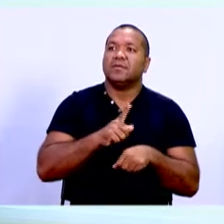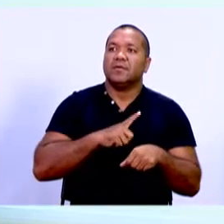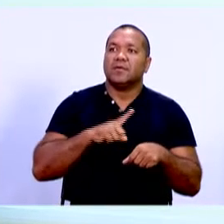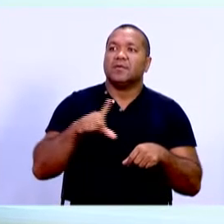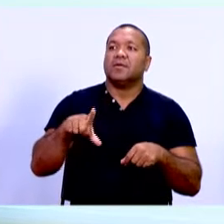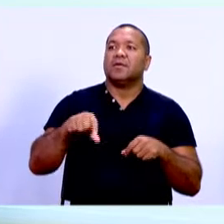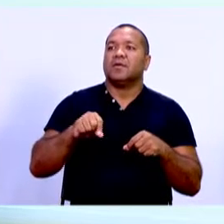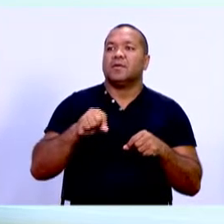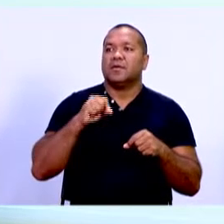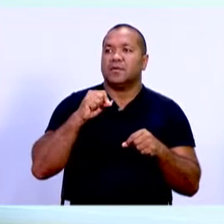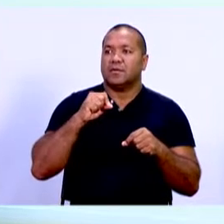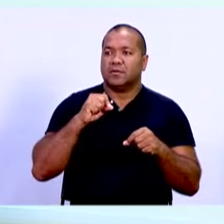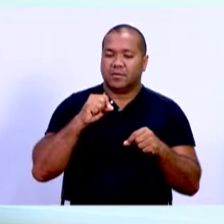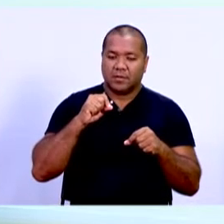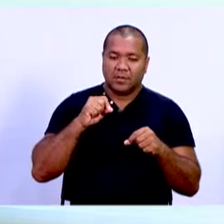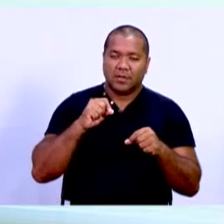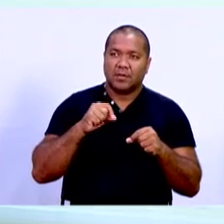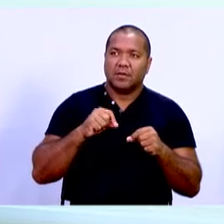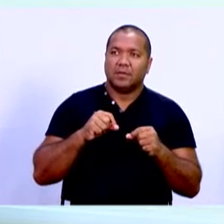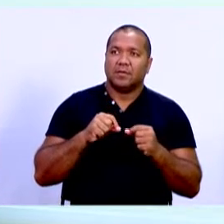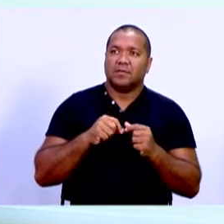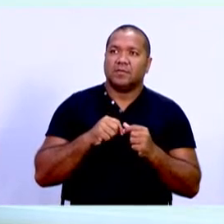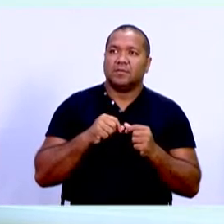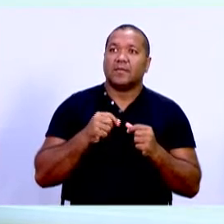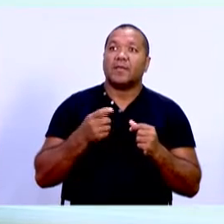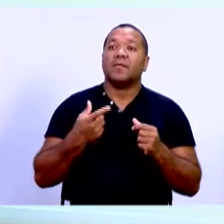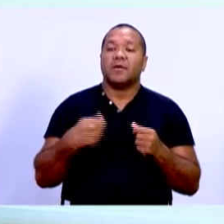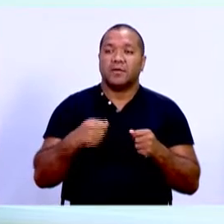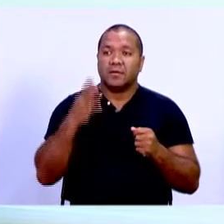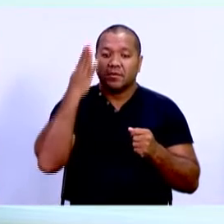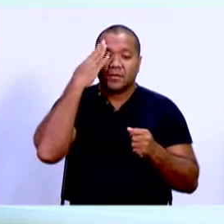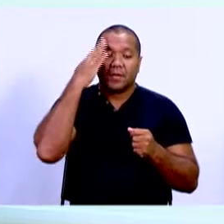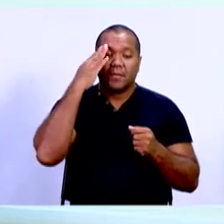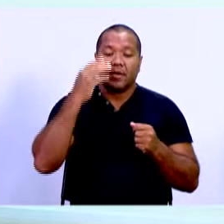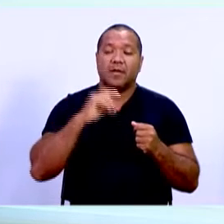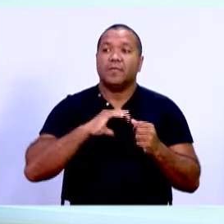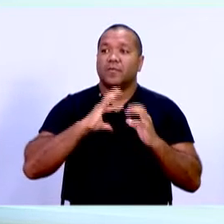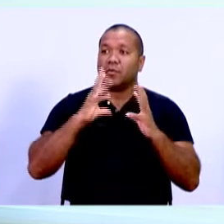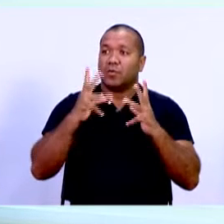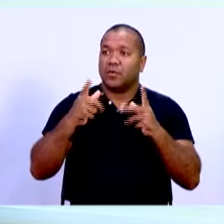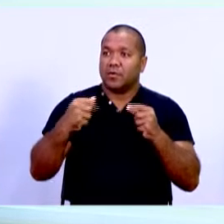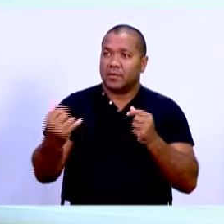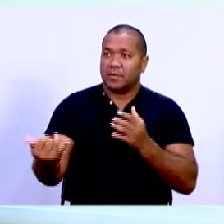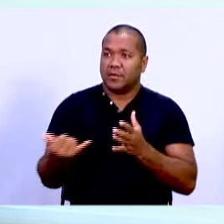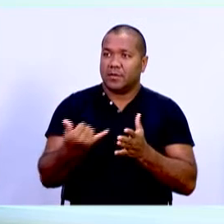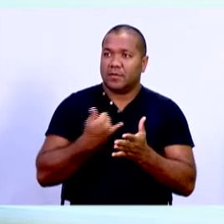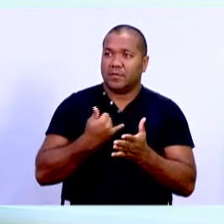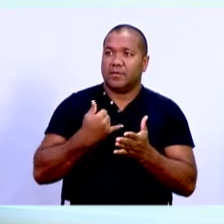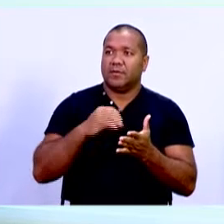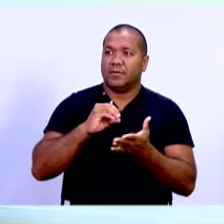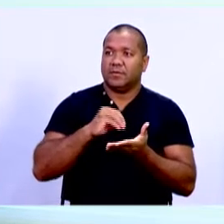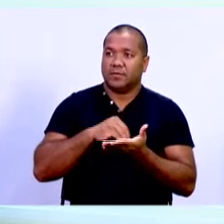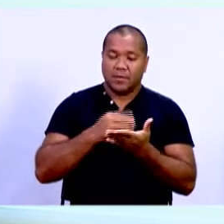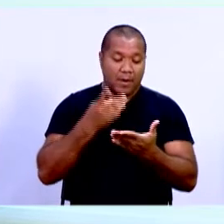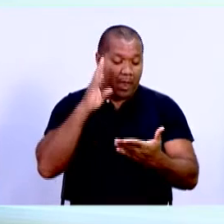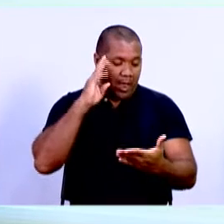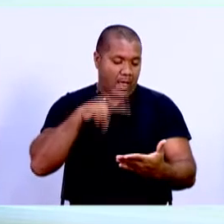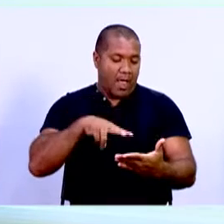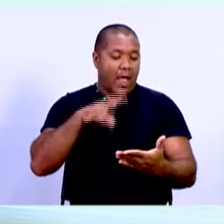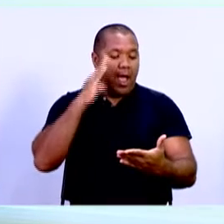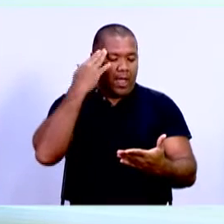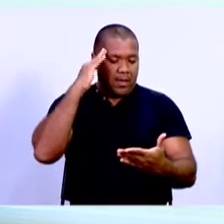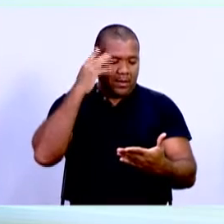estratégicas na instituição a terem as informações na mão para que, quando eles precisarem tomar essa decisão,